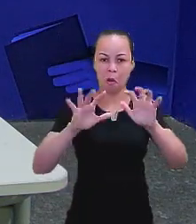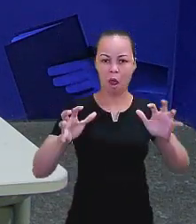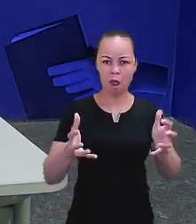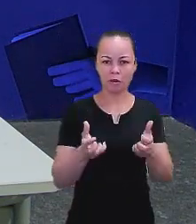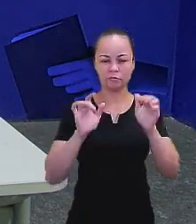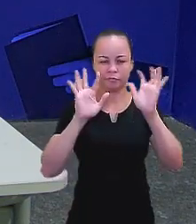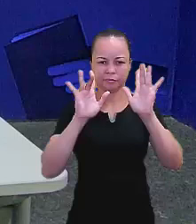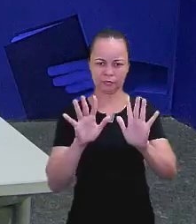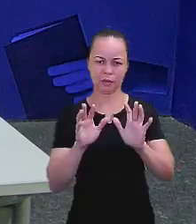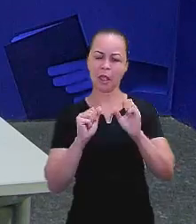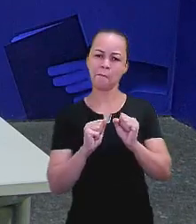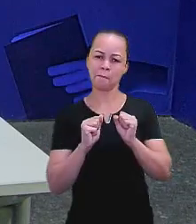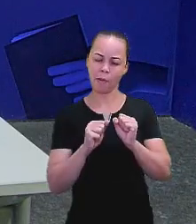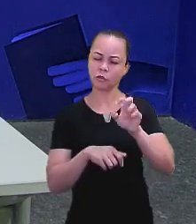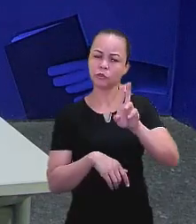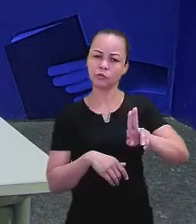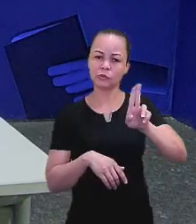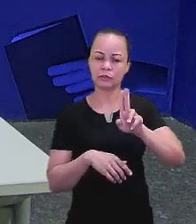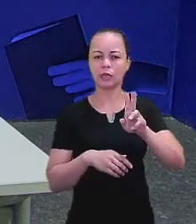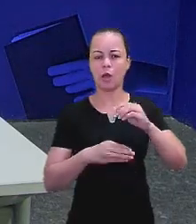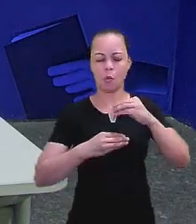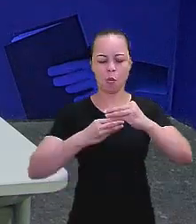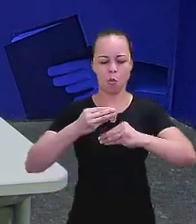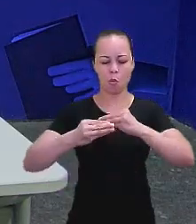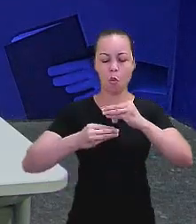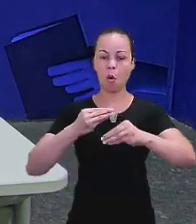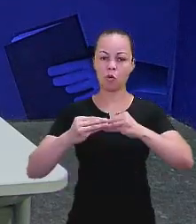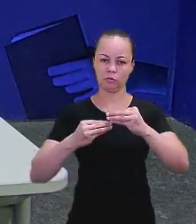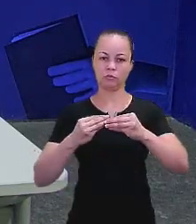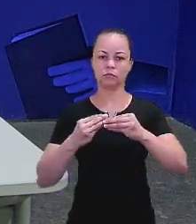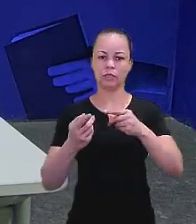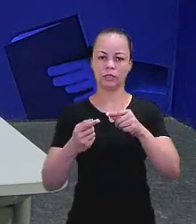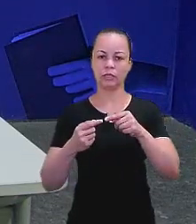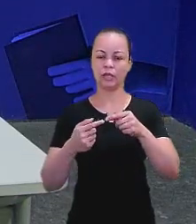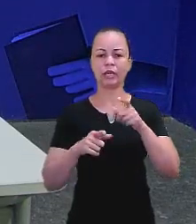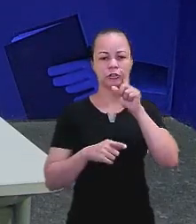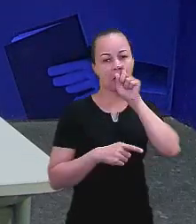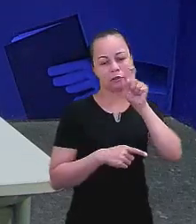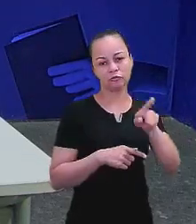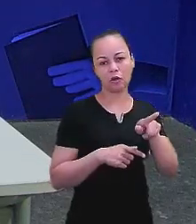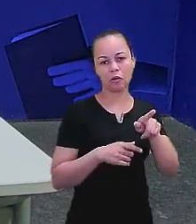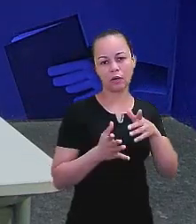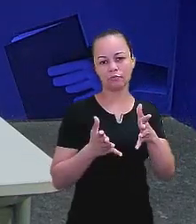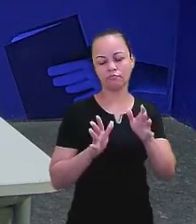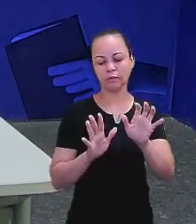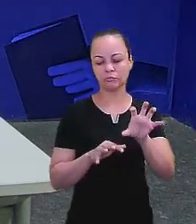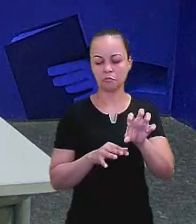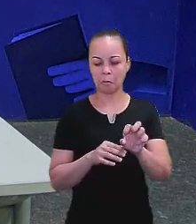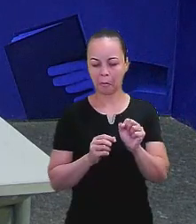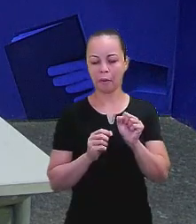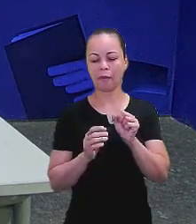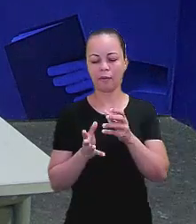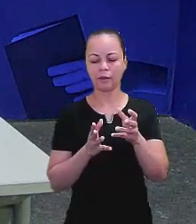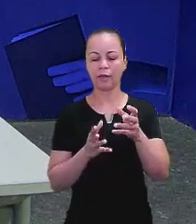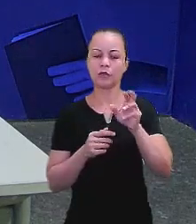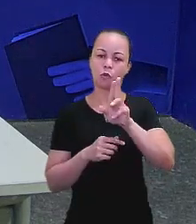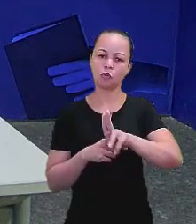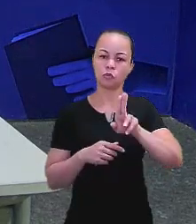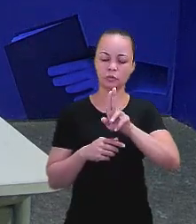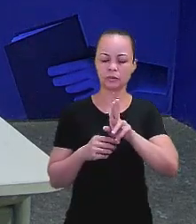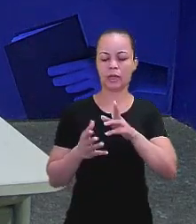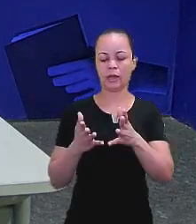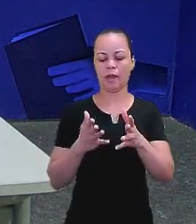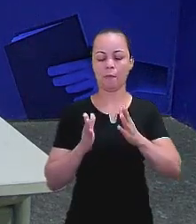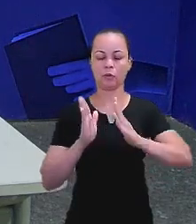utilizar aquele rolo de papel higiênico que iria ser jogado fora, né? A gente pode utilizar ele, pintar